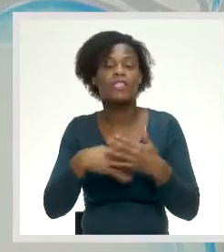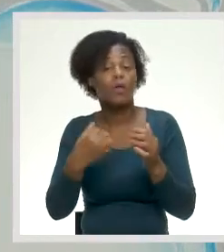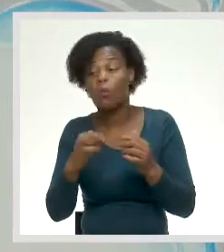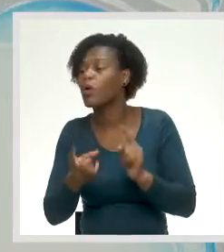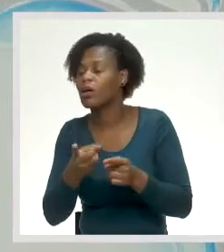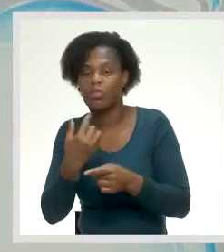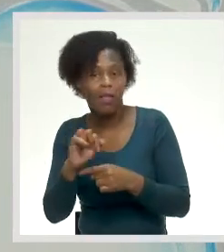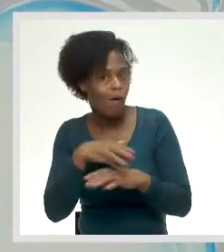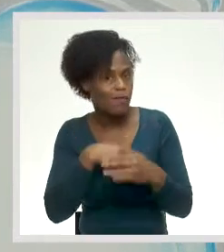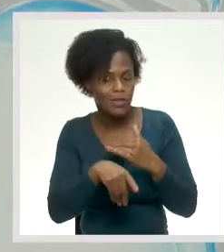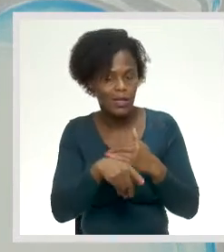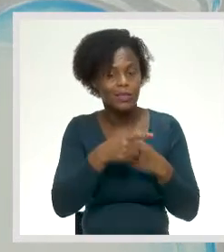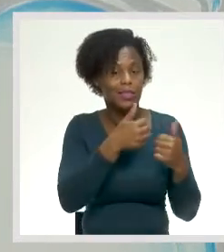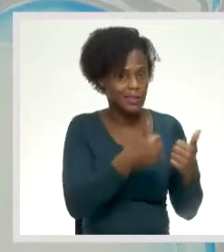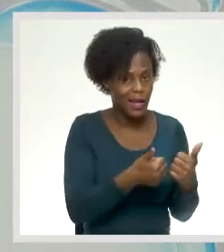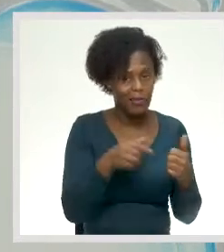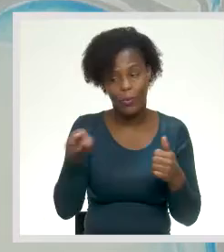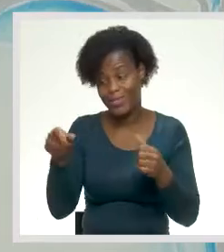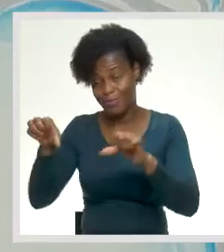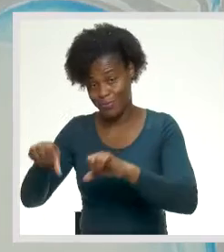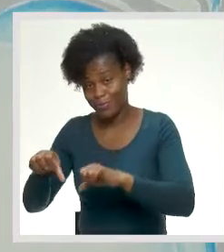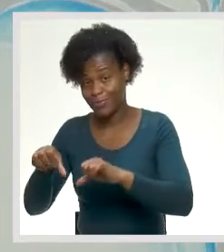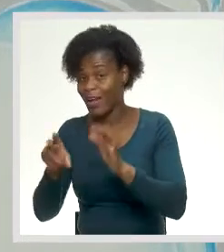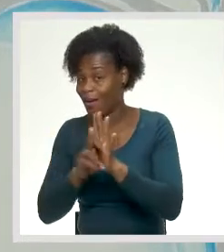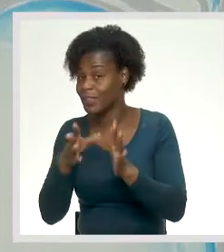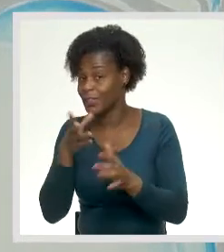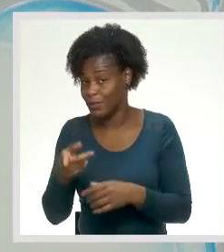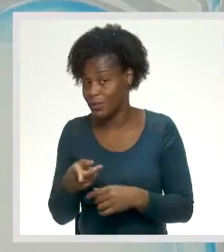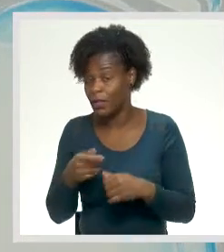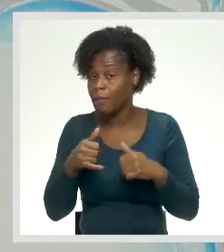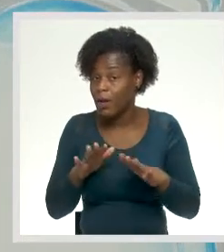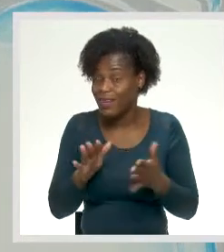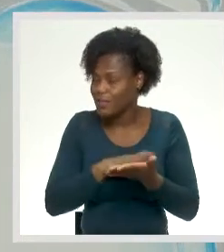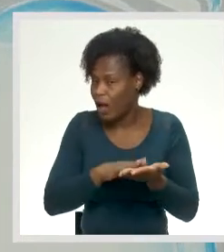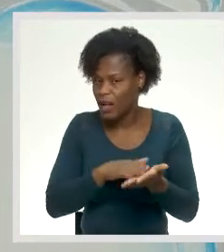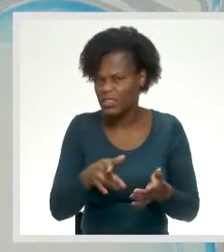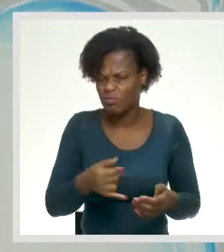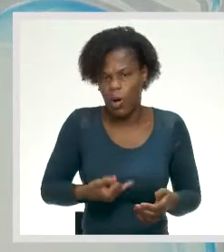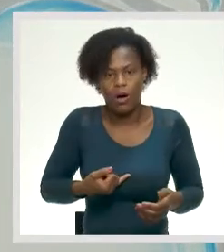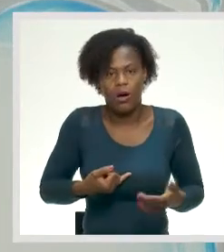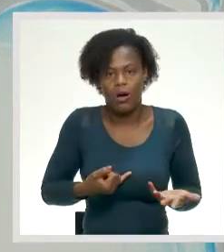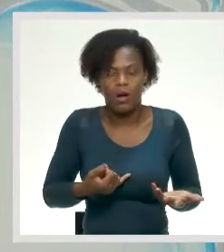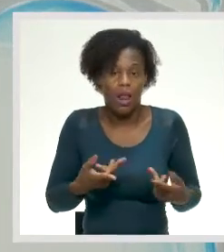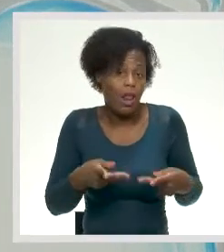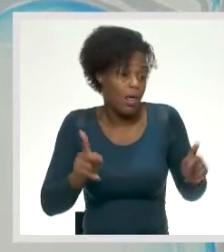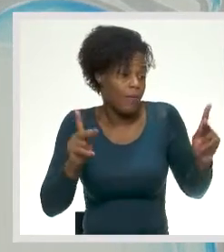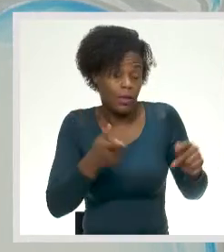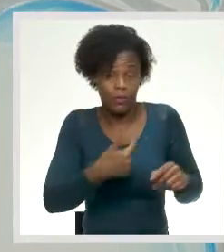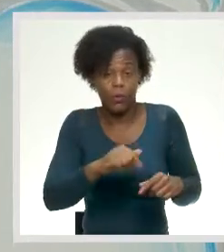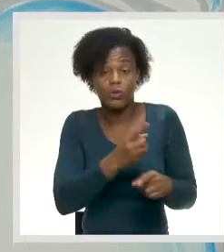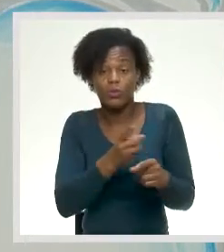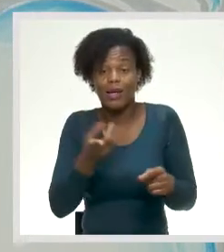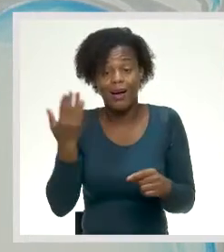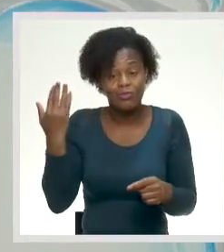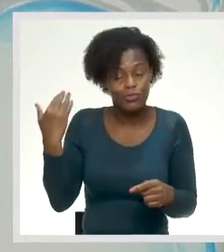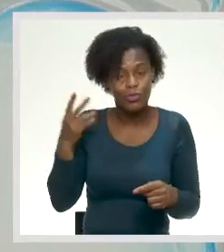não fazer. Isto é certo e isto é errado. Mas nada disso fere a nossa liberdade, porque já